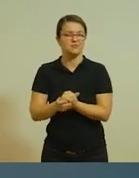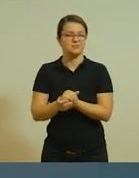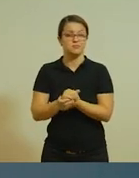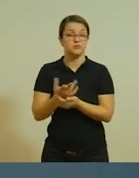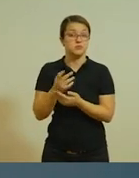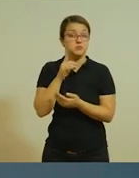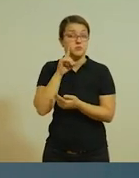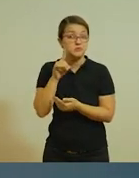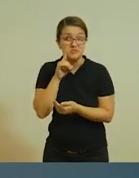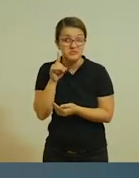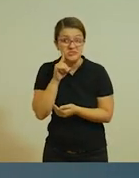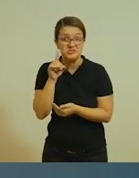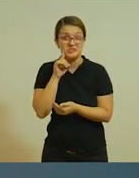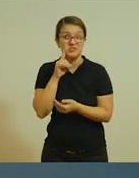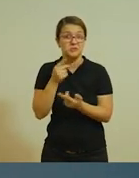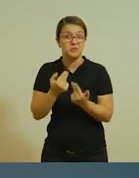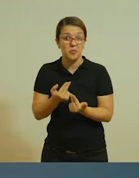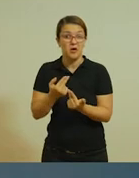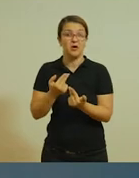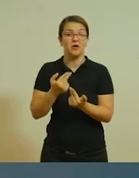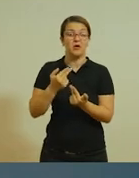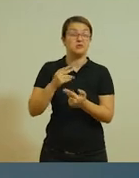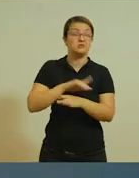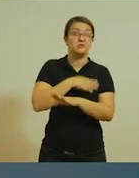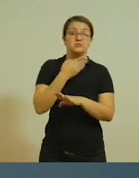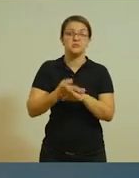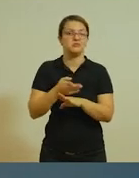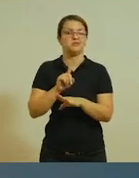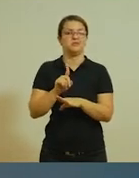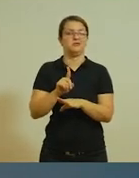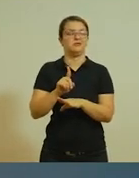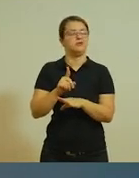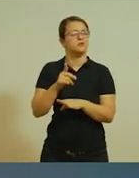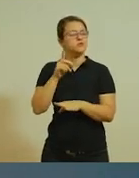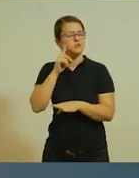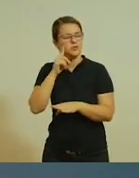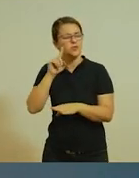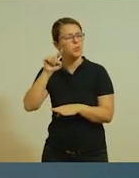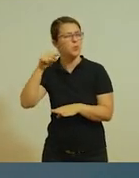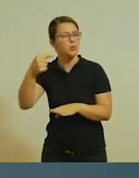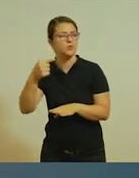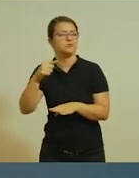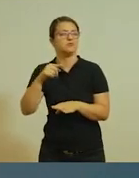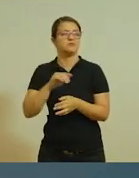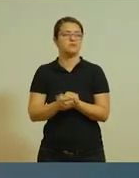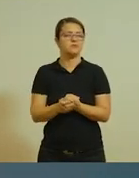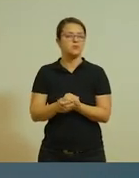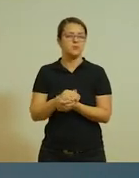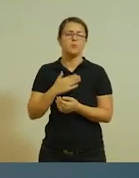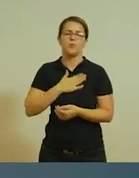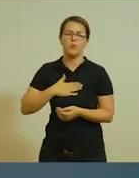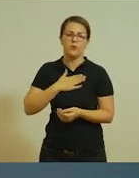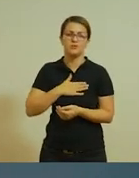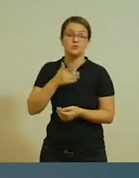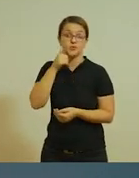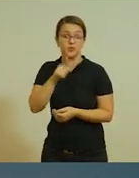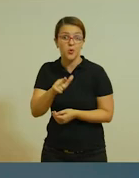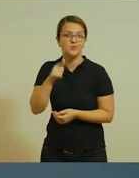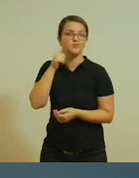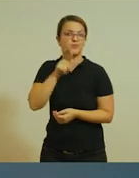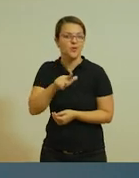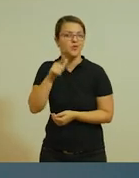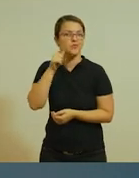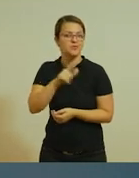ser tudo no mesmo dia, porque a repetição é benéfica para a criança. A criança gosta da repetição e você vai